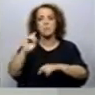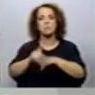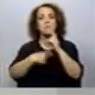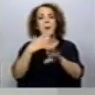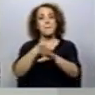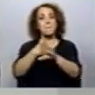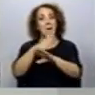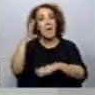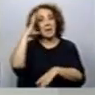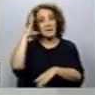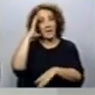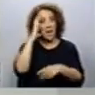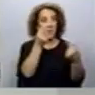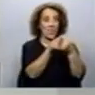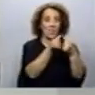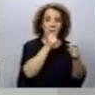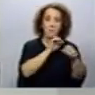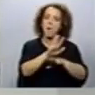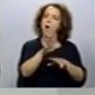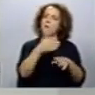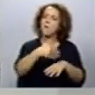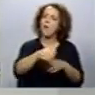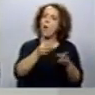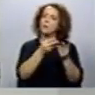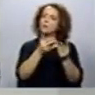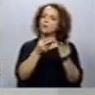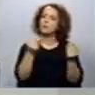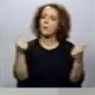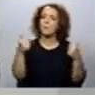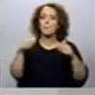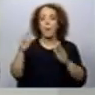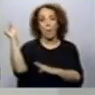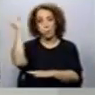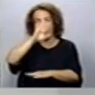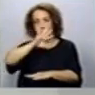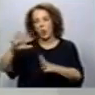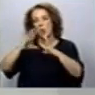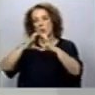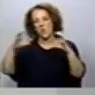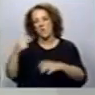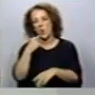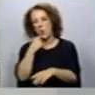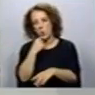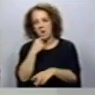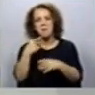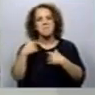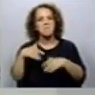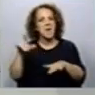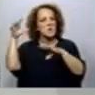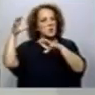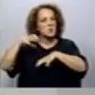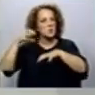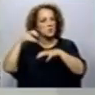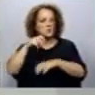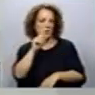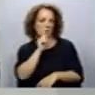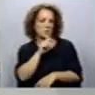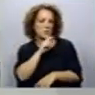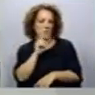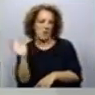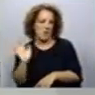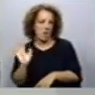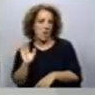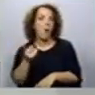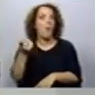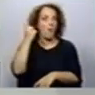boas abertas nas regiões do litoral, o céu permanecerá muito nublado no interior, no entanto é pouco provável que haja precipitação, ao contrário